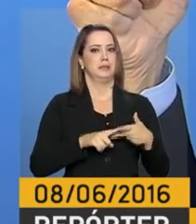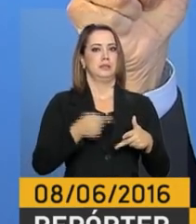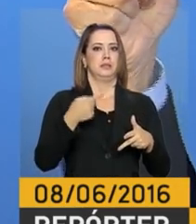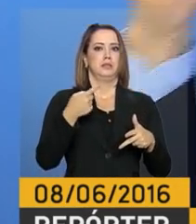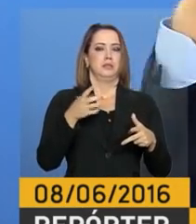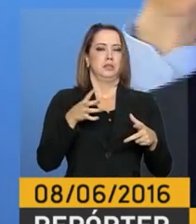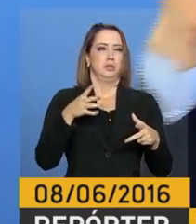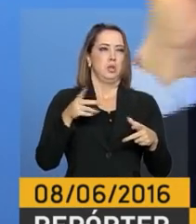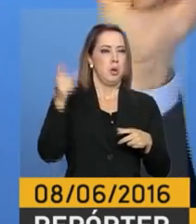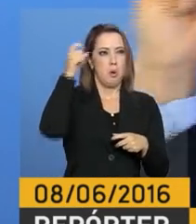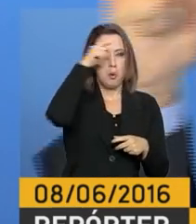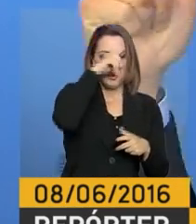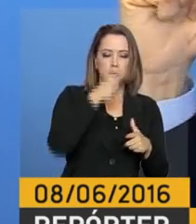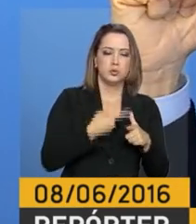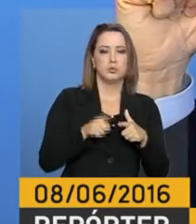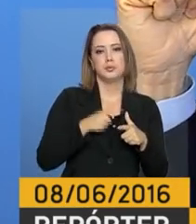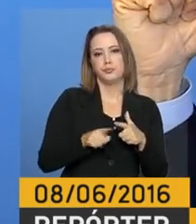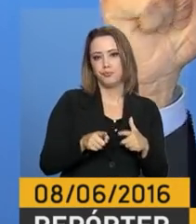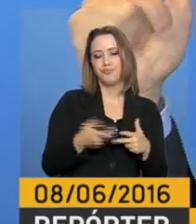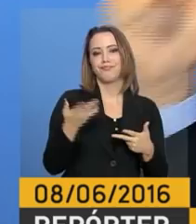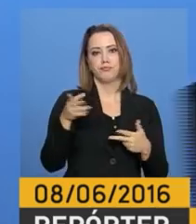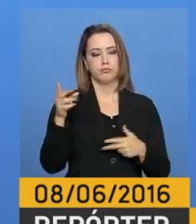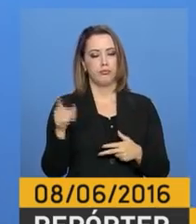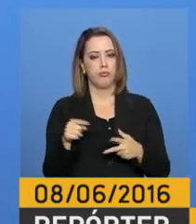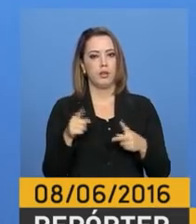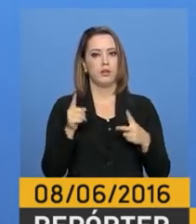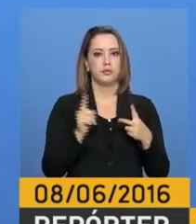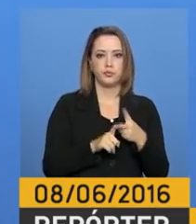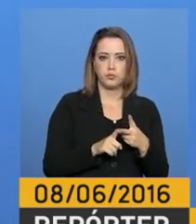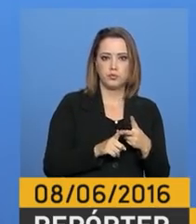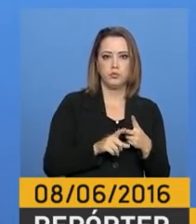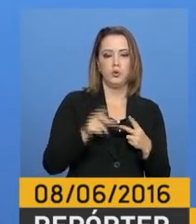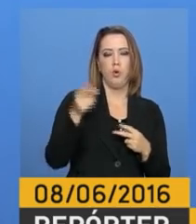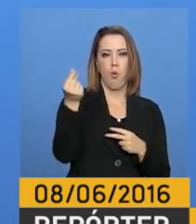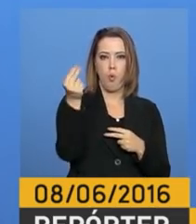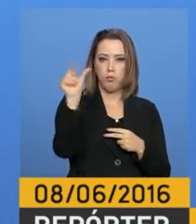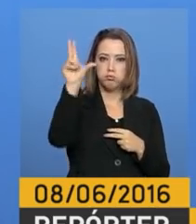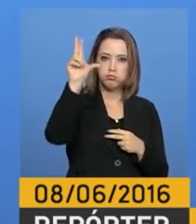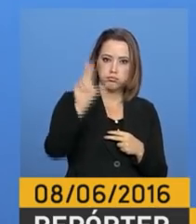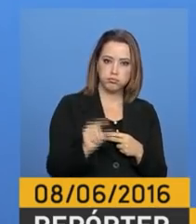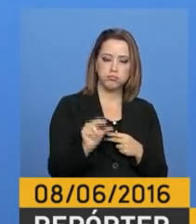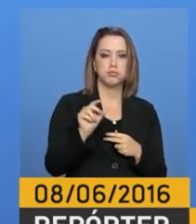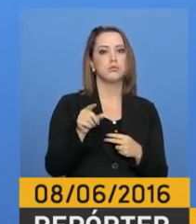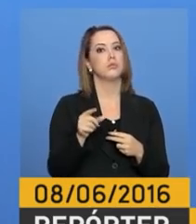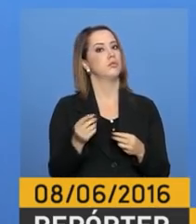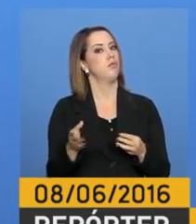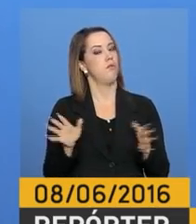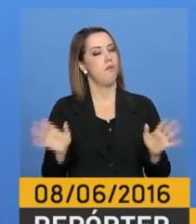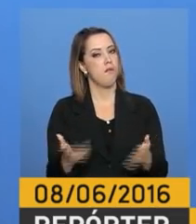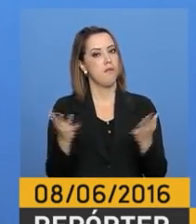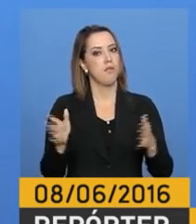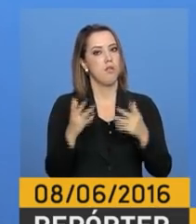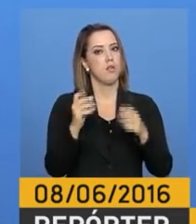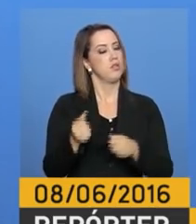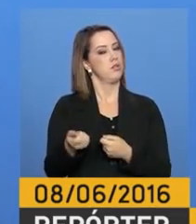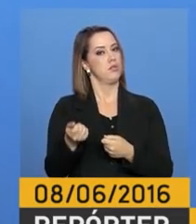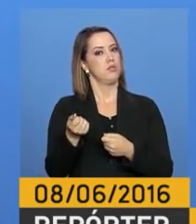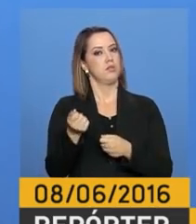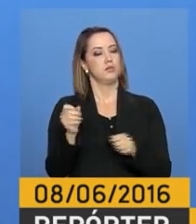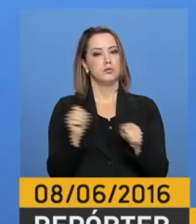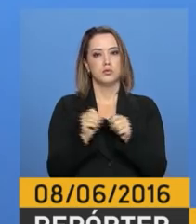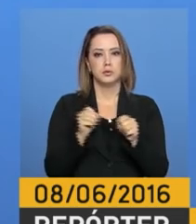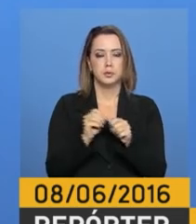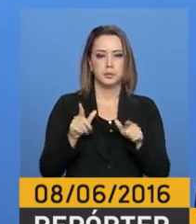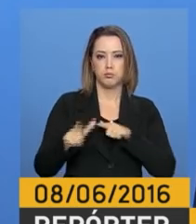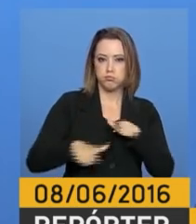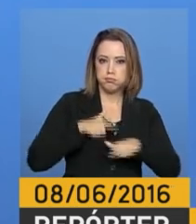desburocratização redução de custos produtividade e investimentos são quatro temas que nós